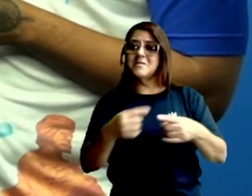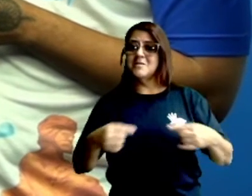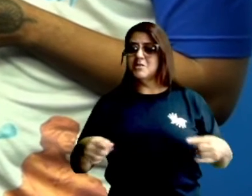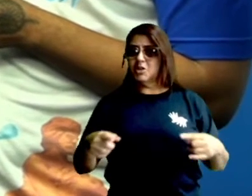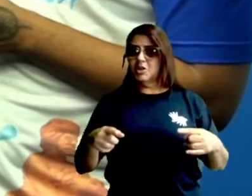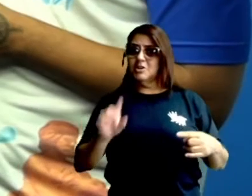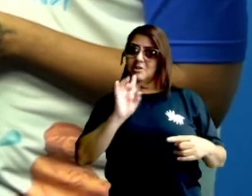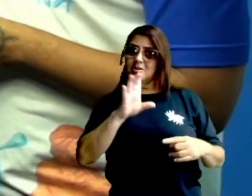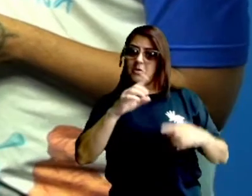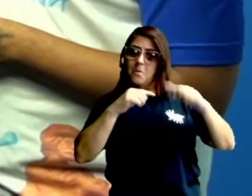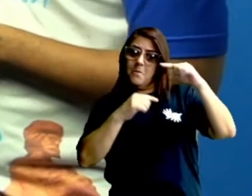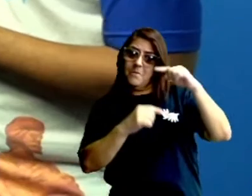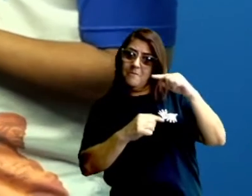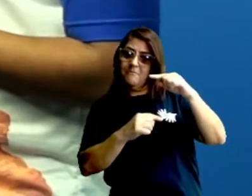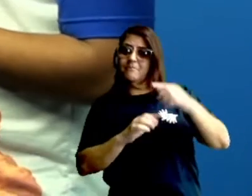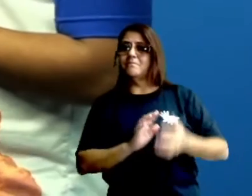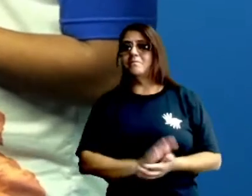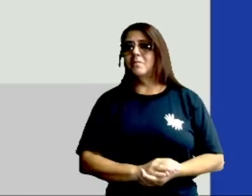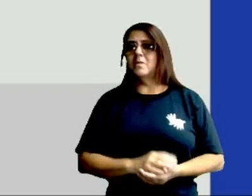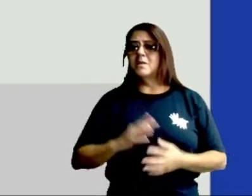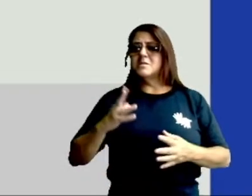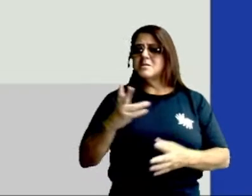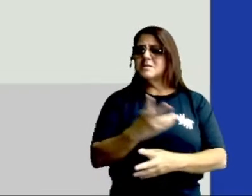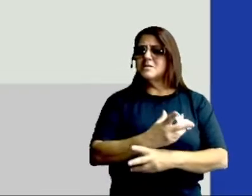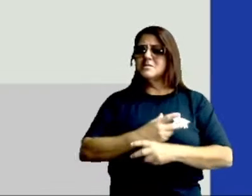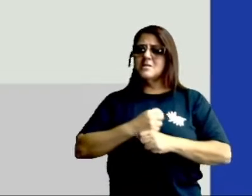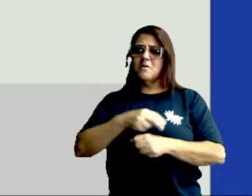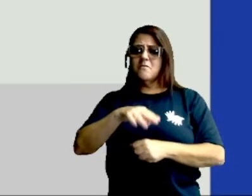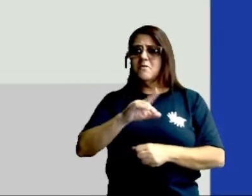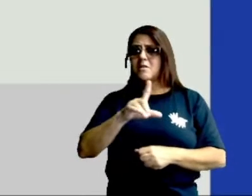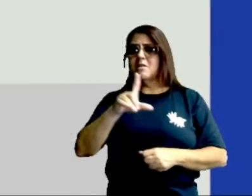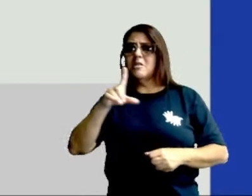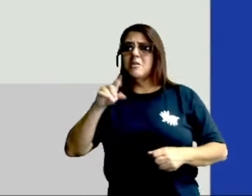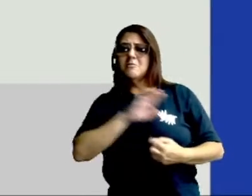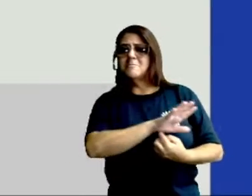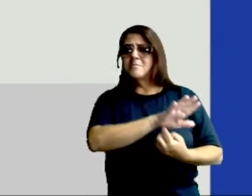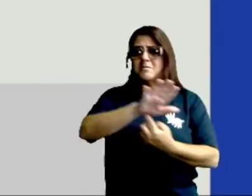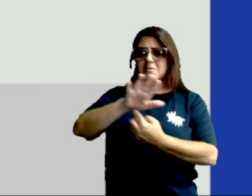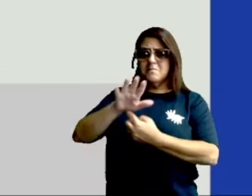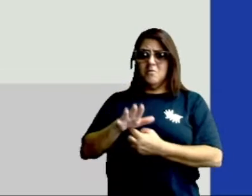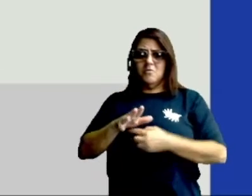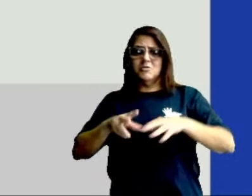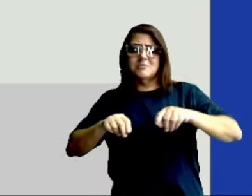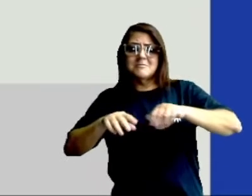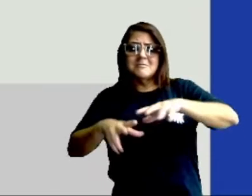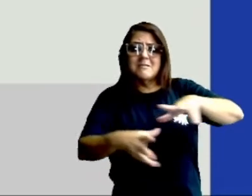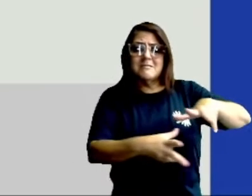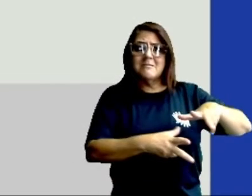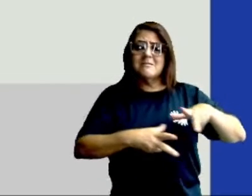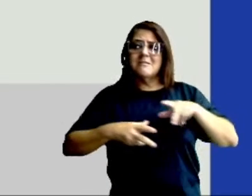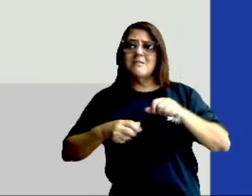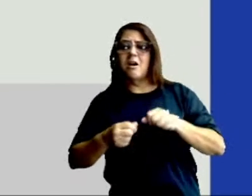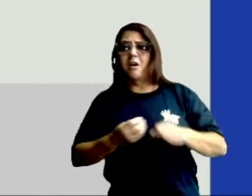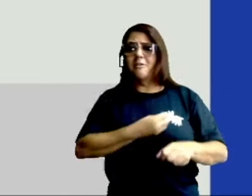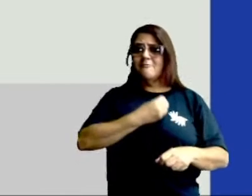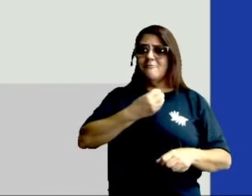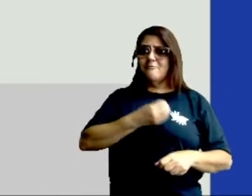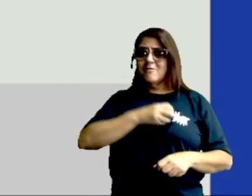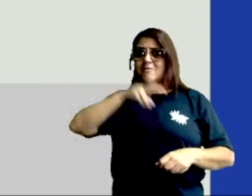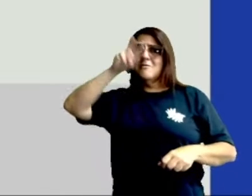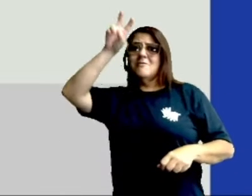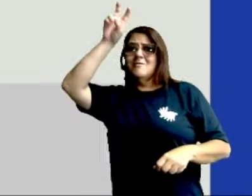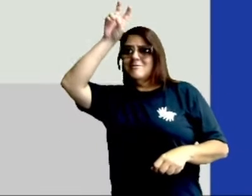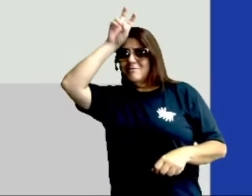aqui só tem uma parte dele tá então vamos lá salve tonilu que te manifestas nesta terra e vem da vida